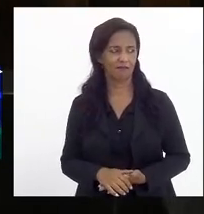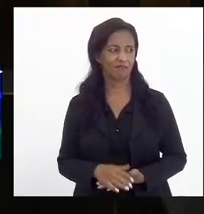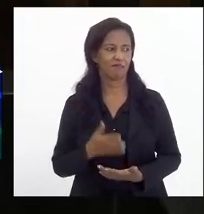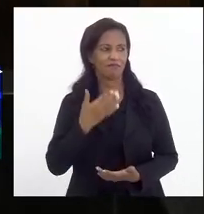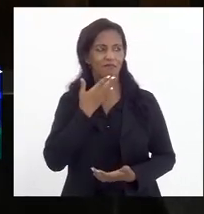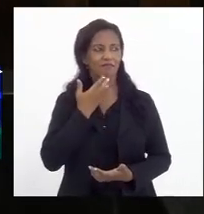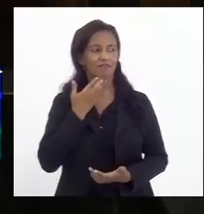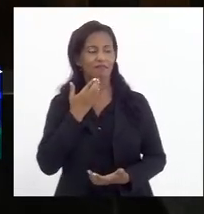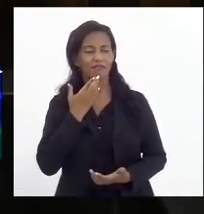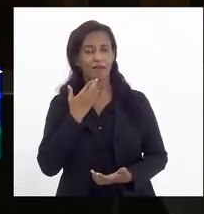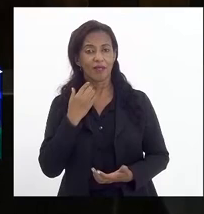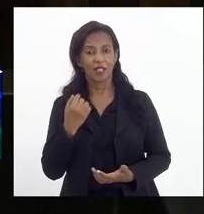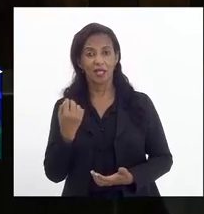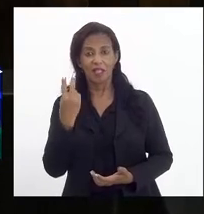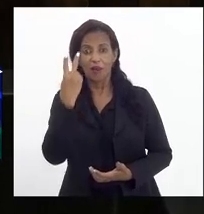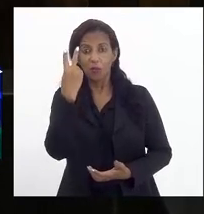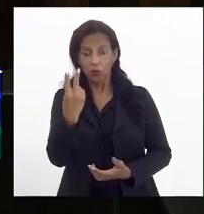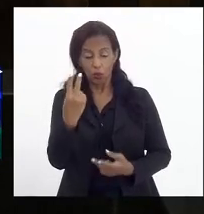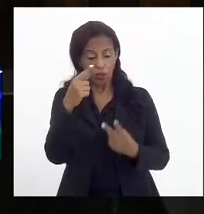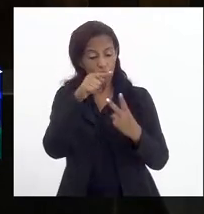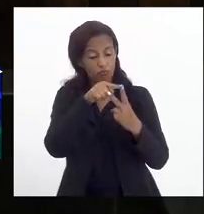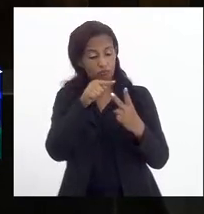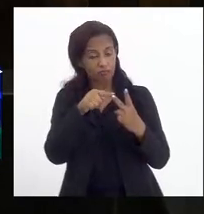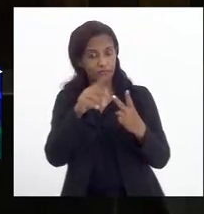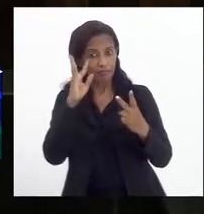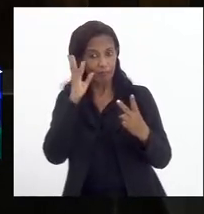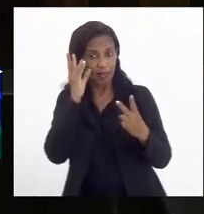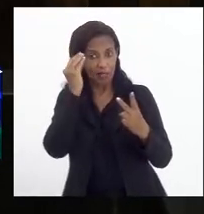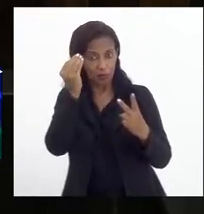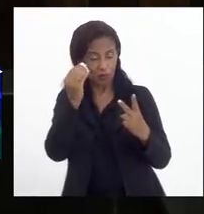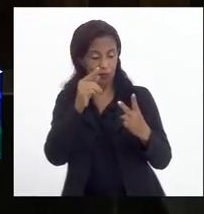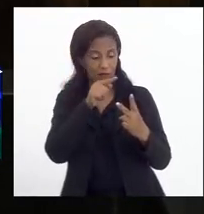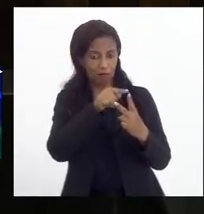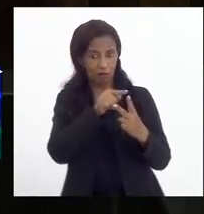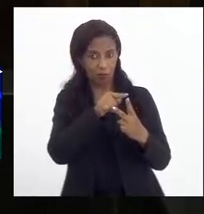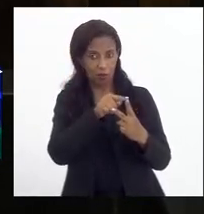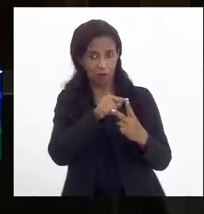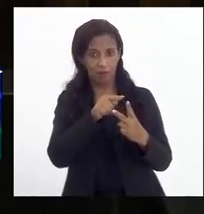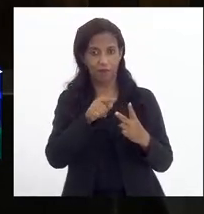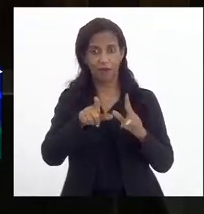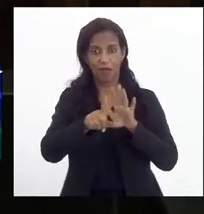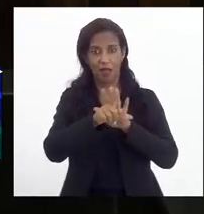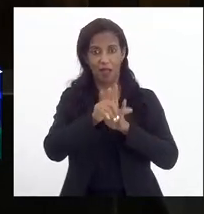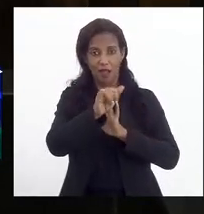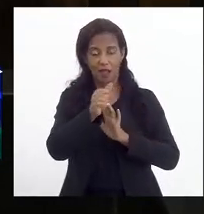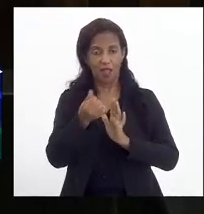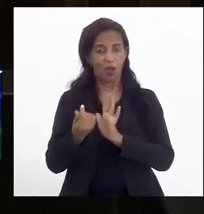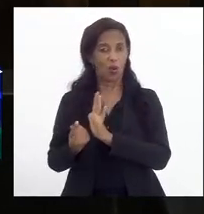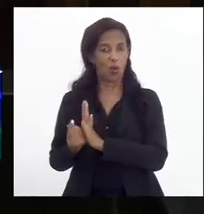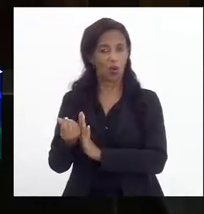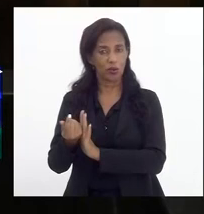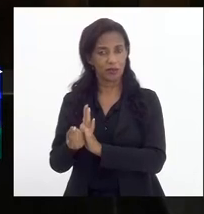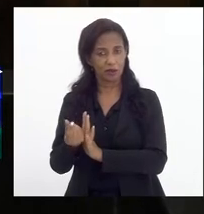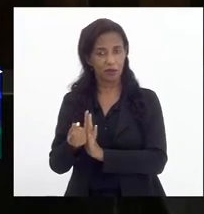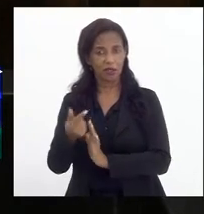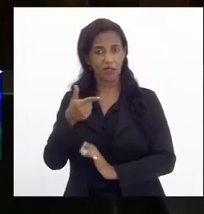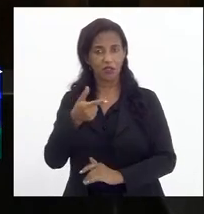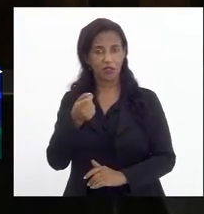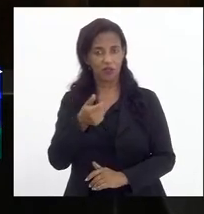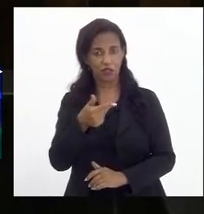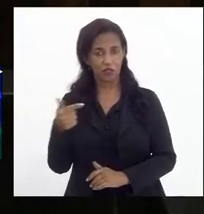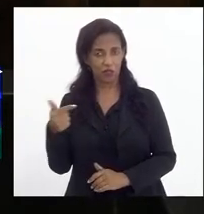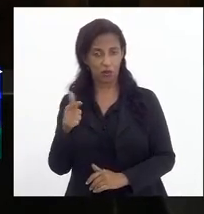o e temos duas questões ainda para resolver uma é a lei orçamentária para 2022